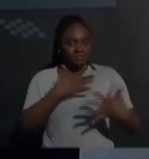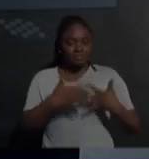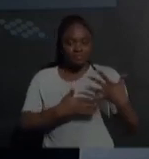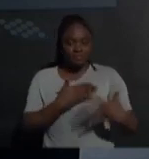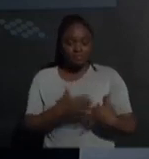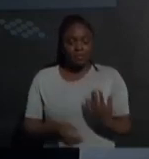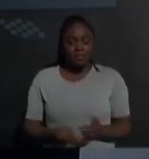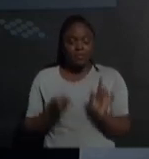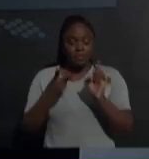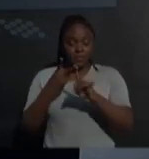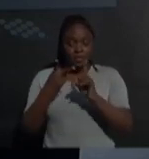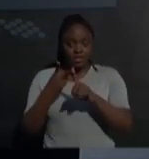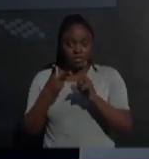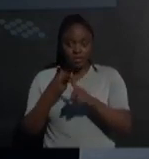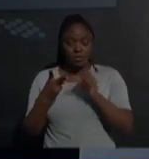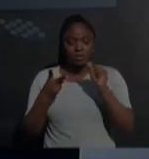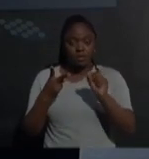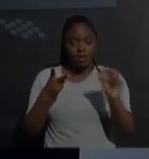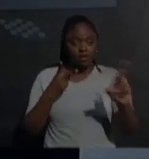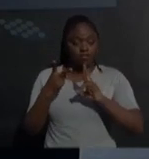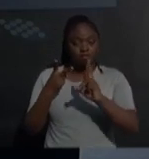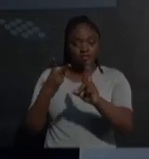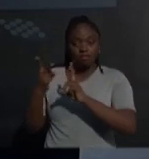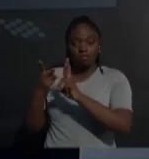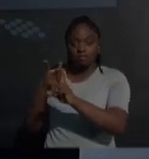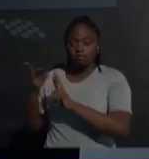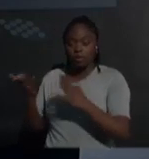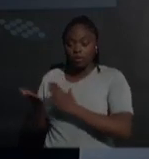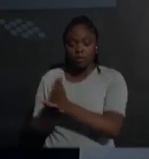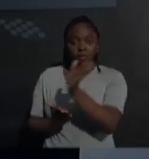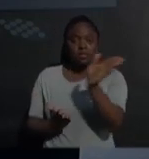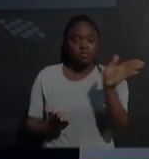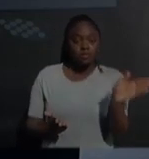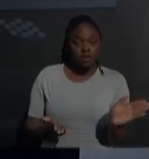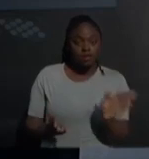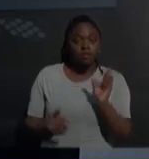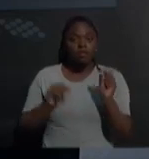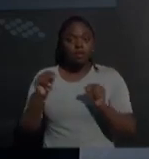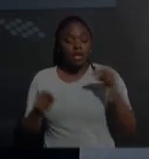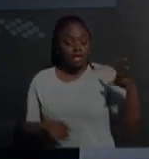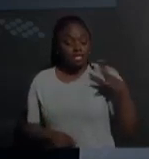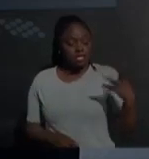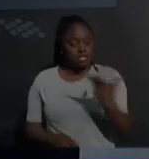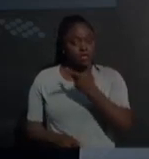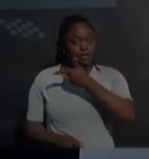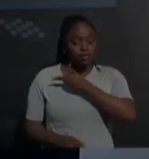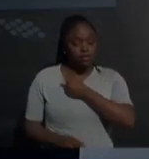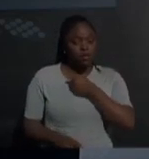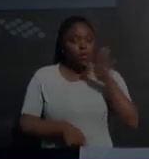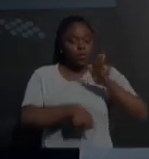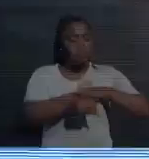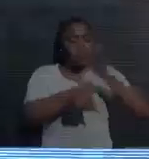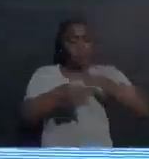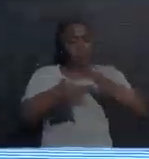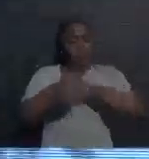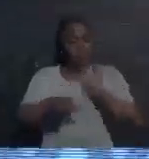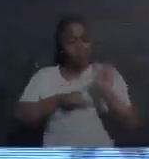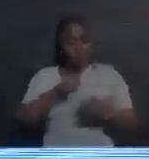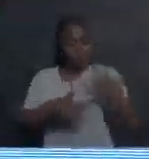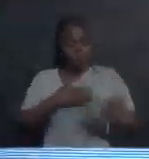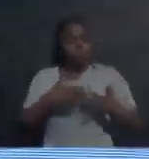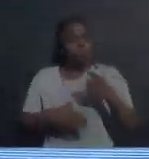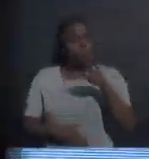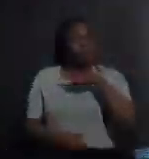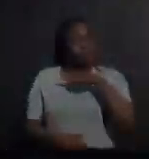Segunda parte de comunhão, o que que é? É comunhão com os perdidos, que é o quê? Salvação em massa. Ó, quanto mais avivado você está,